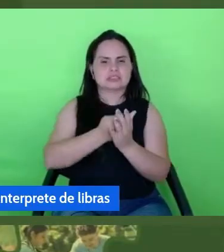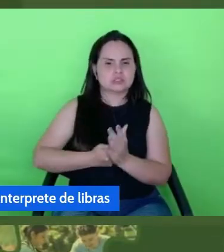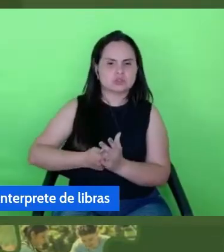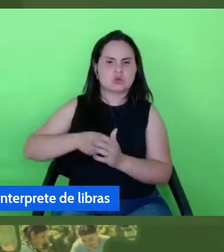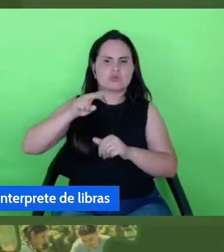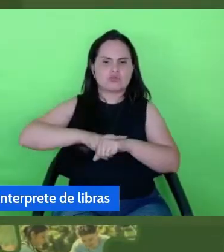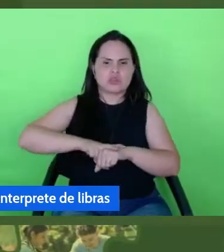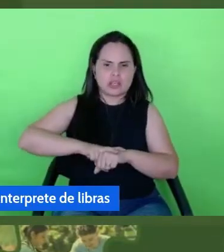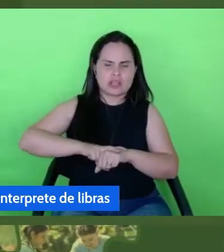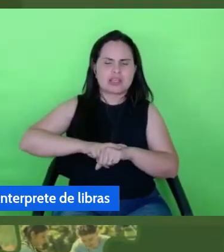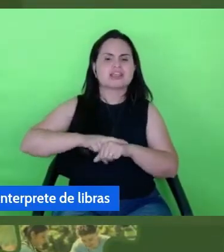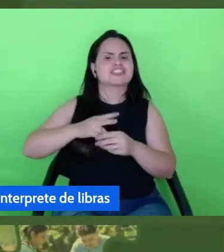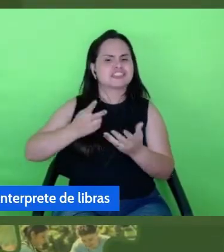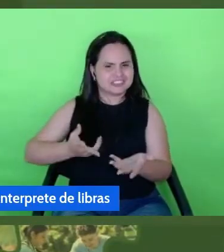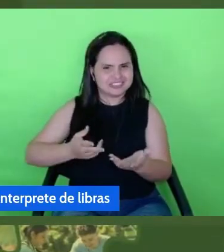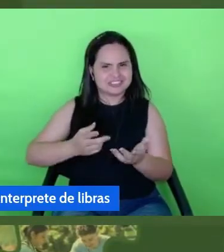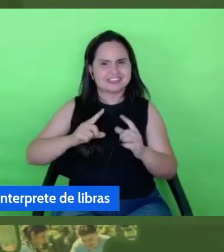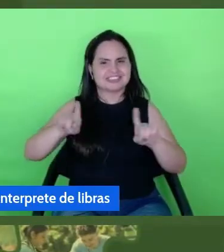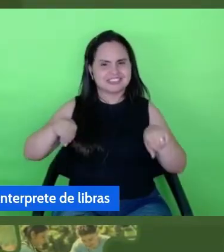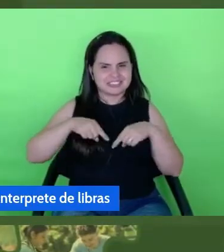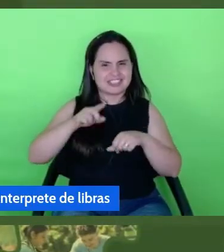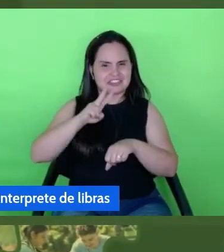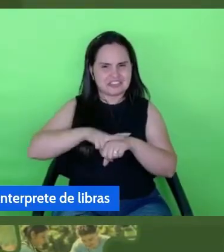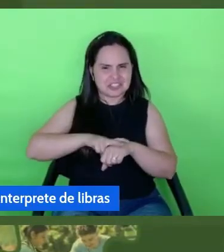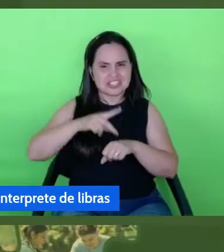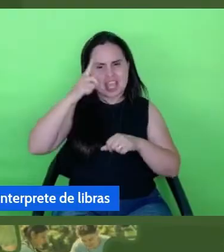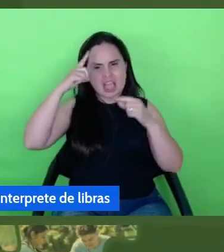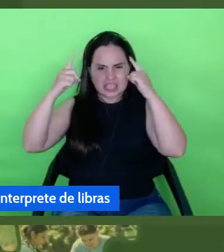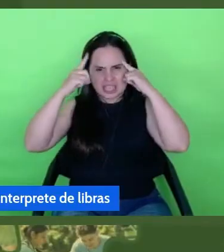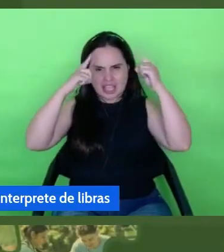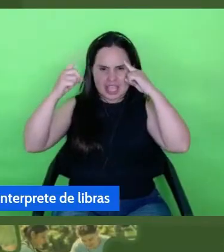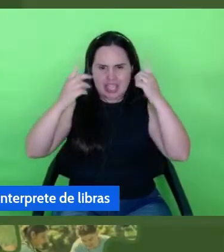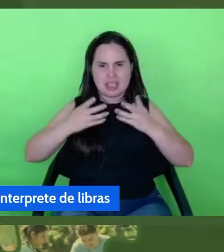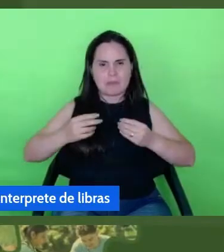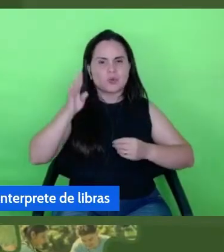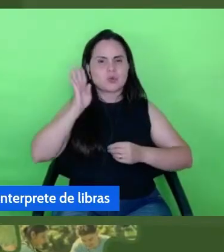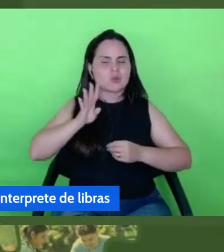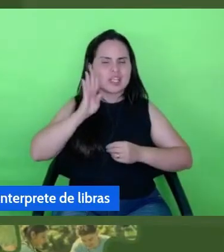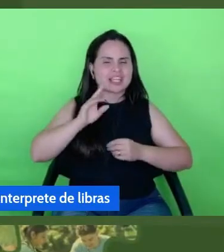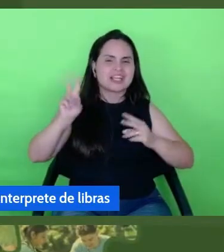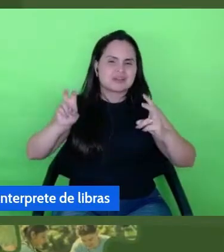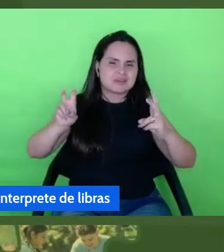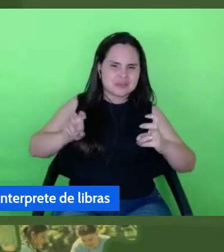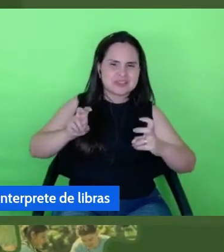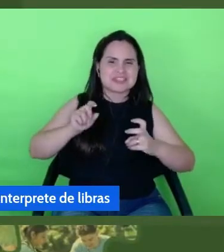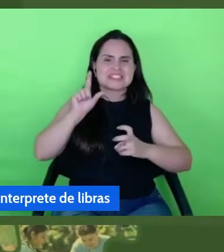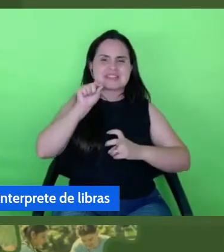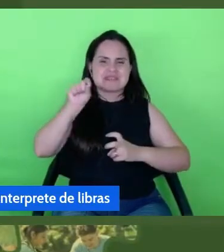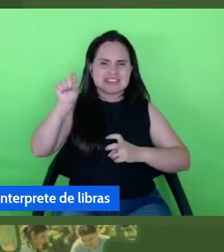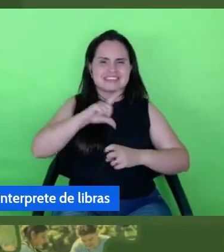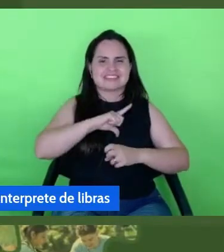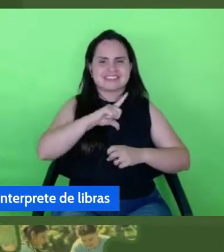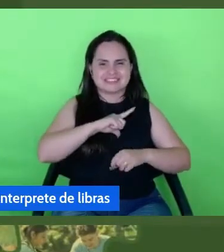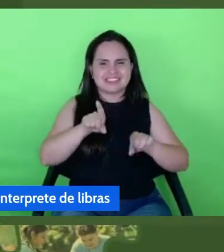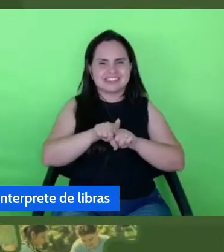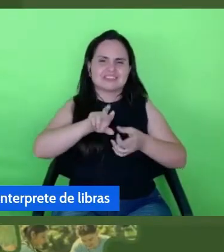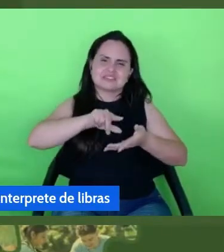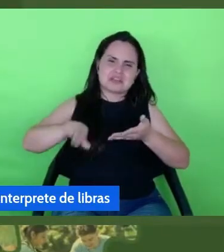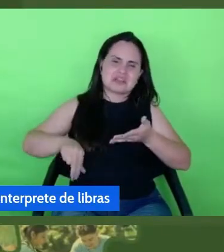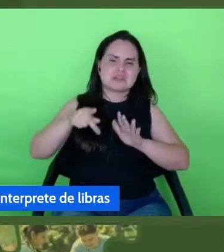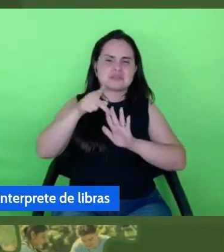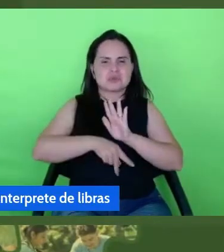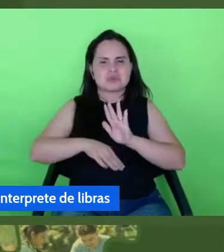Office, né? Tem o próprio Ideias, tem muita coisa legal na PUC, tem o Sabiás também, e vários outros projetos e